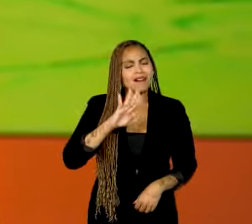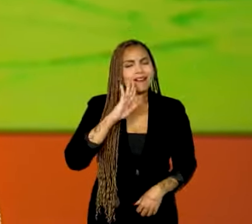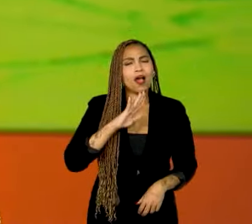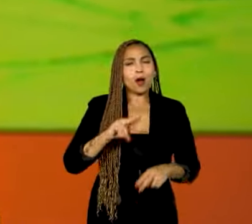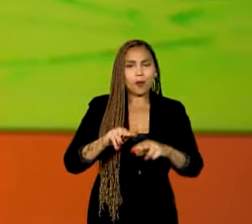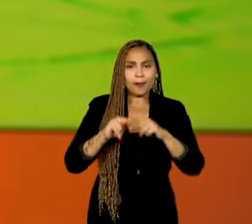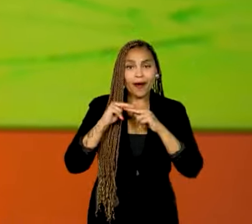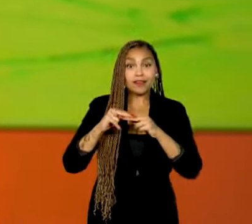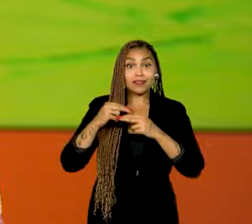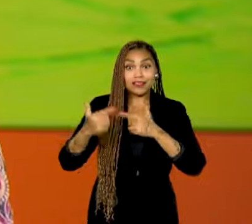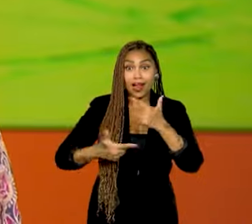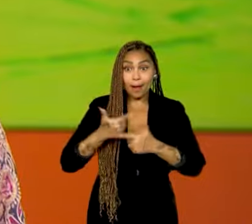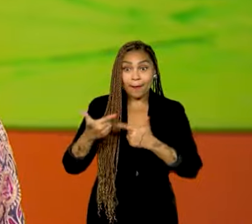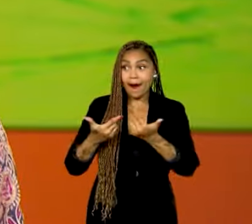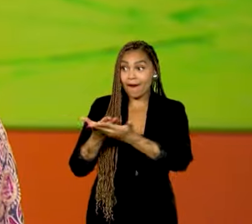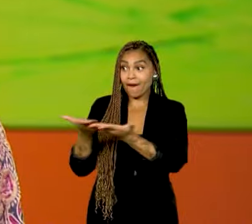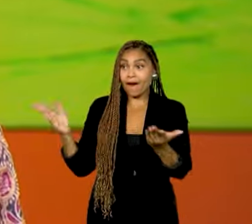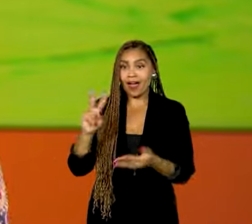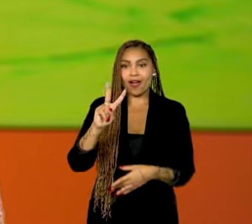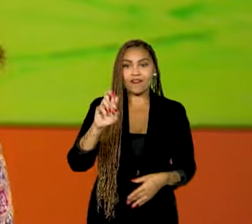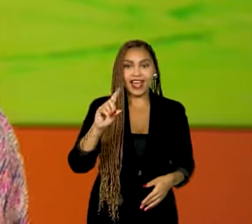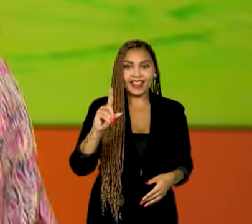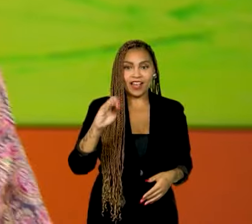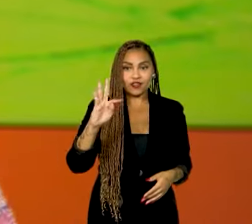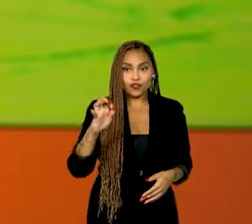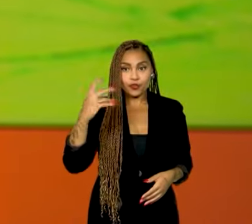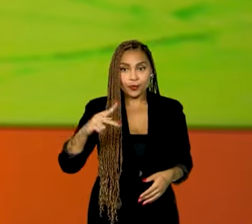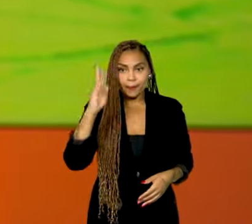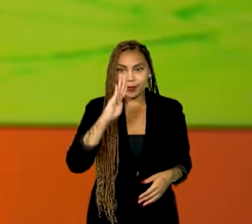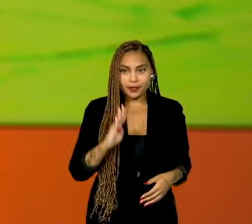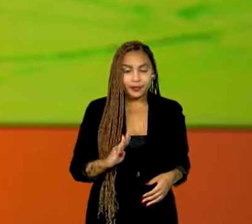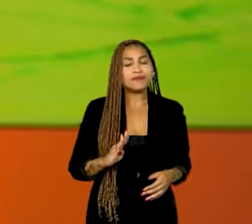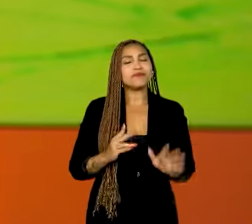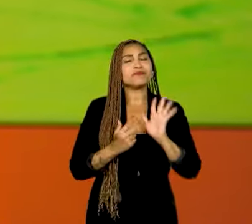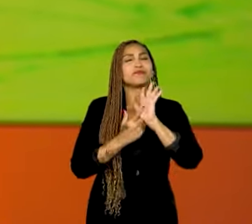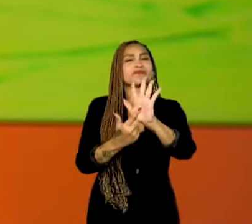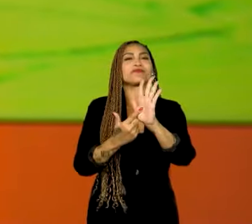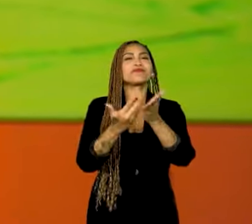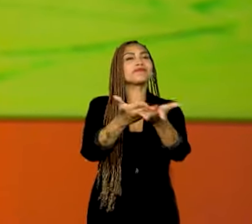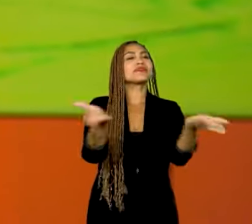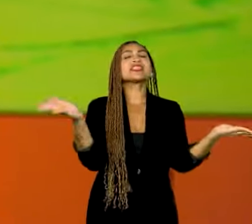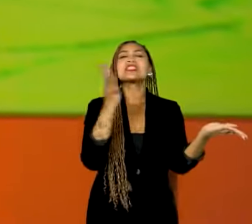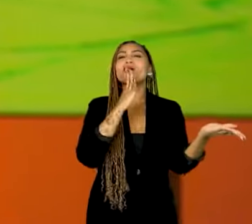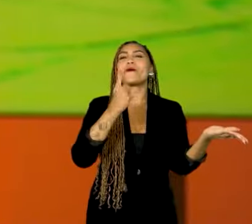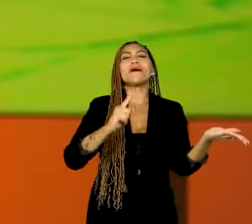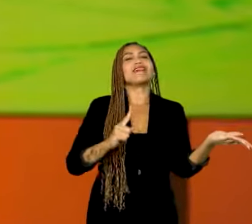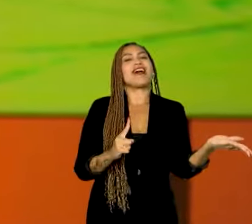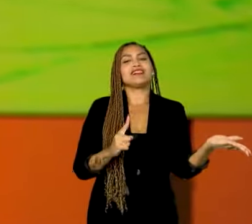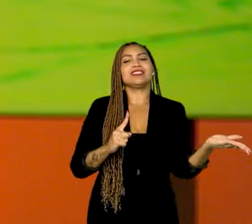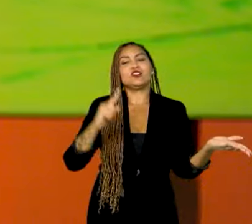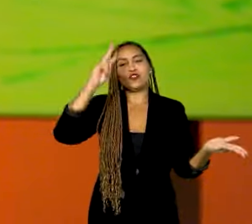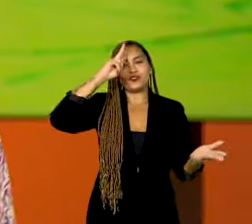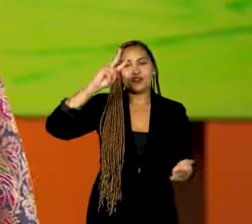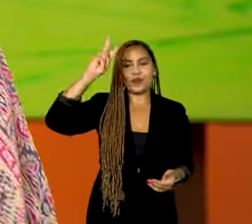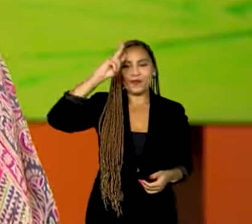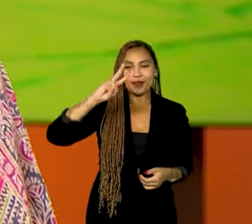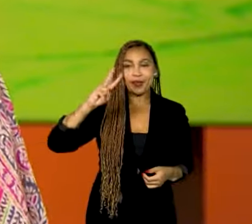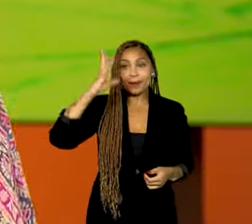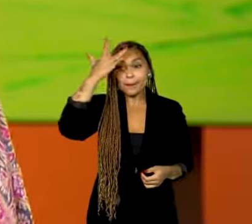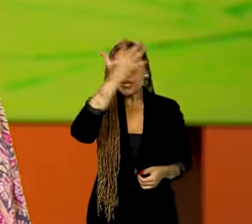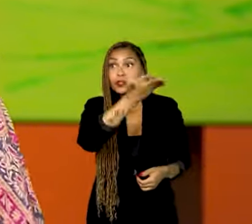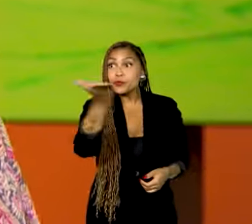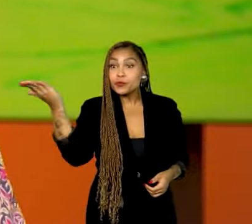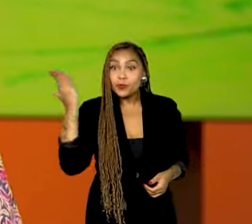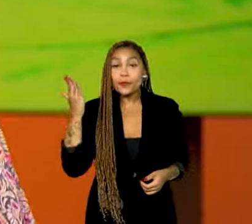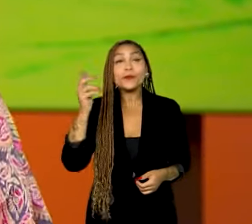Flavinha. Do trabalho da Vedete do Brasil, eu pude apresentar pra essa turma que não conhecia claro. Um pouco essa história dessas pessoas,